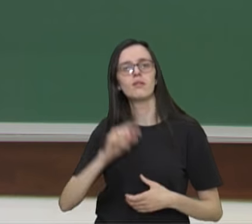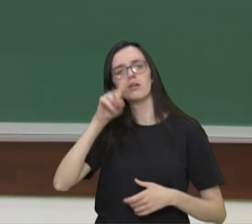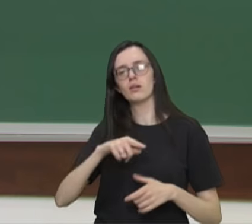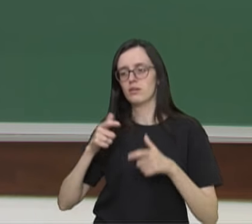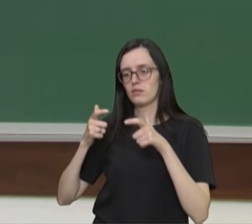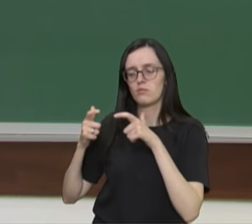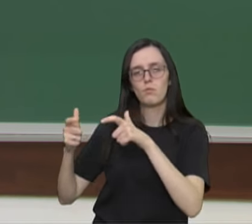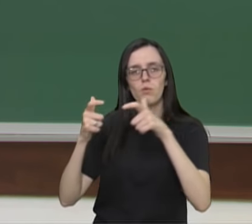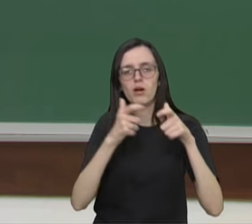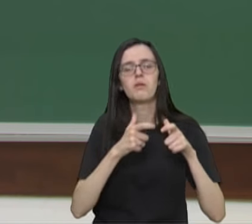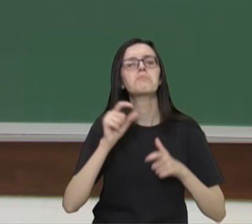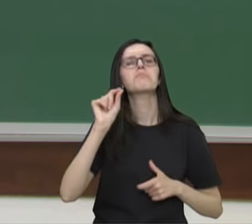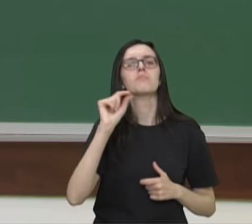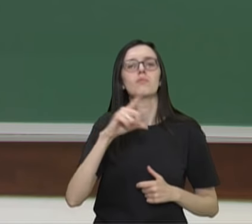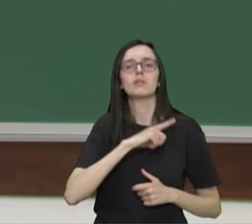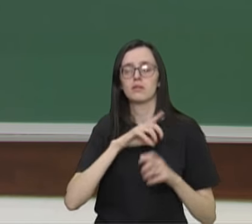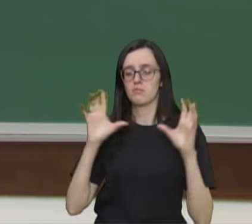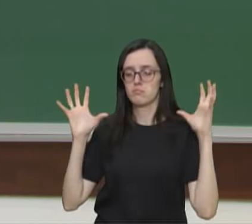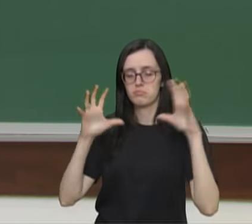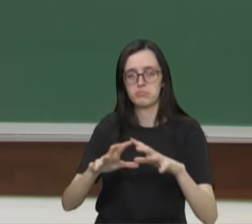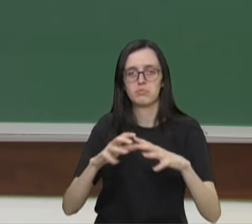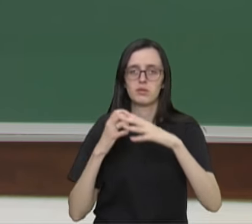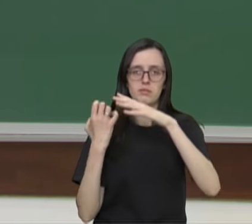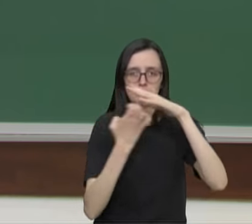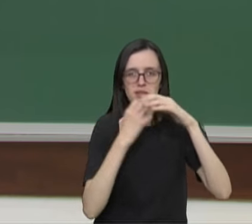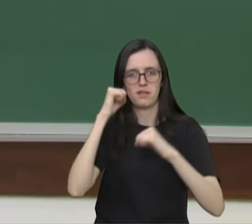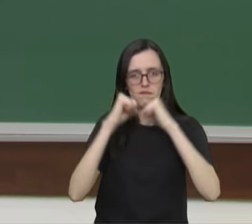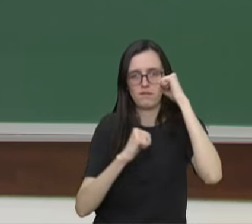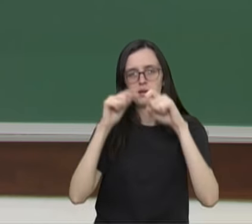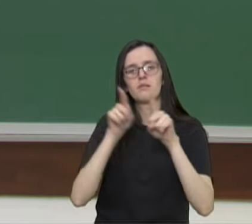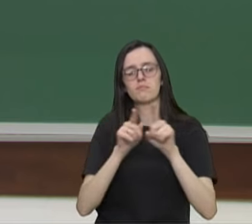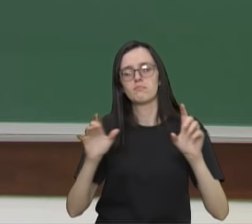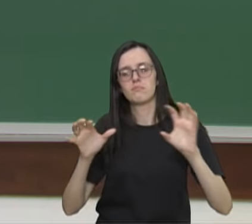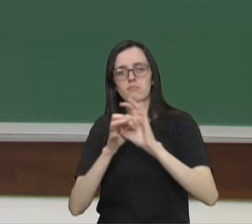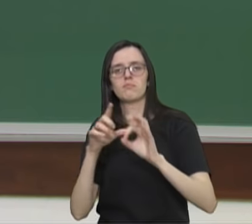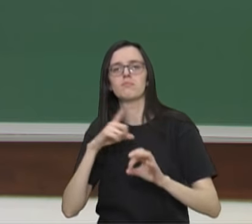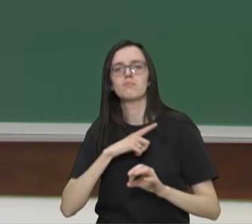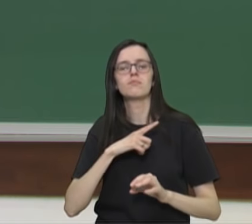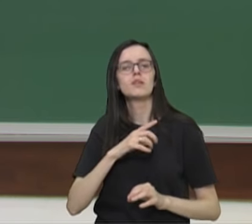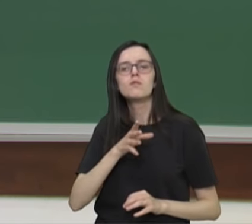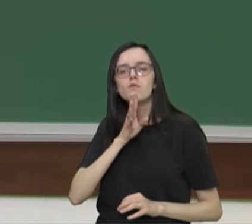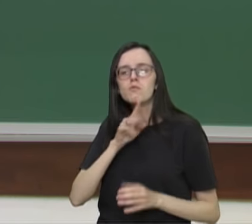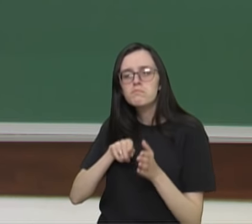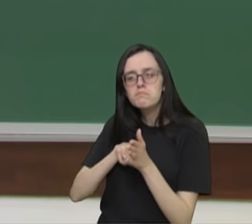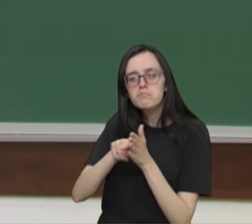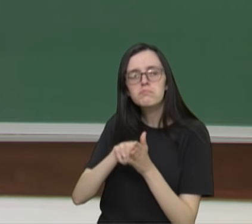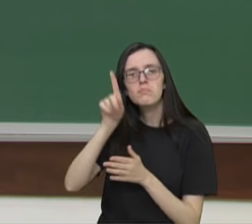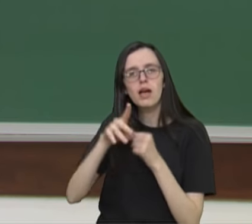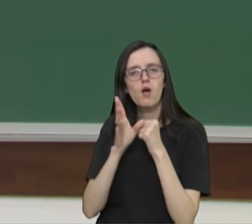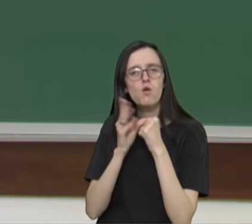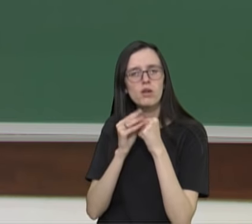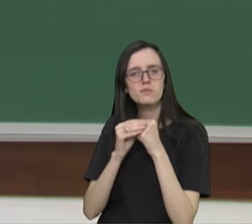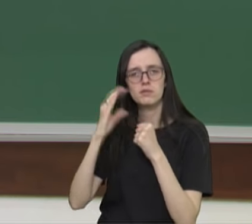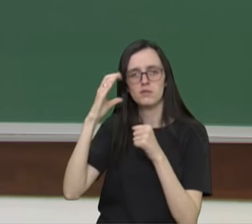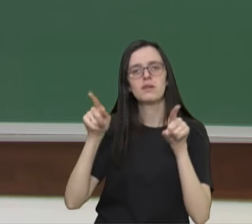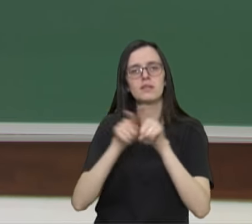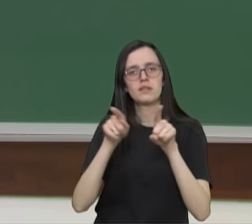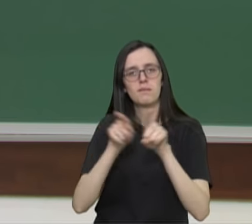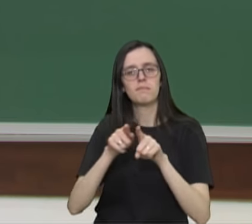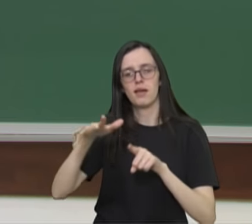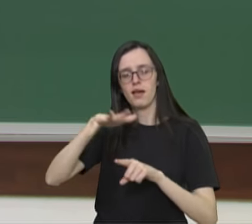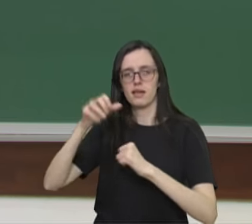locais onde ocorre a concentração de empresas associando o conhecimento científico a produção industrial tá ok